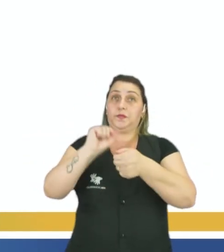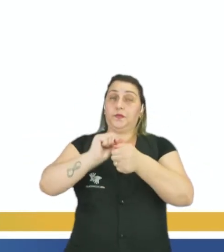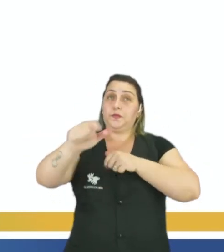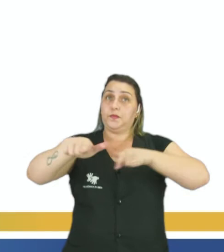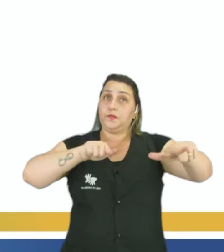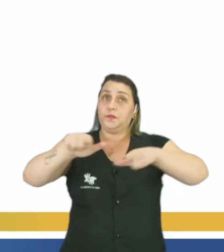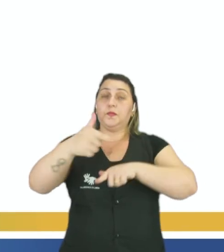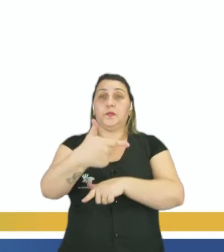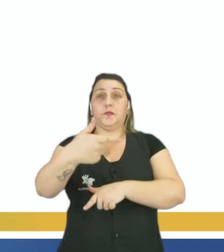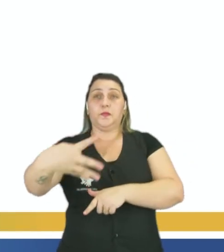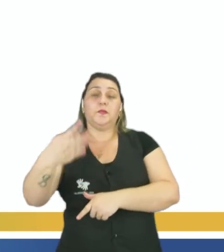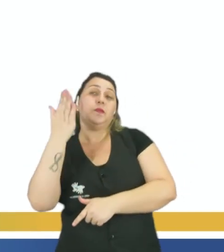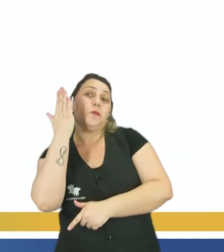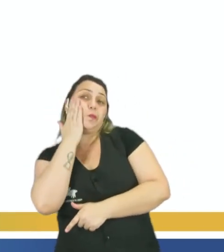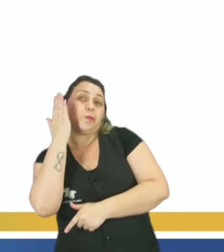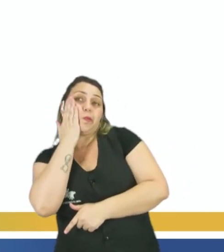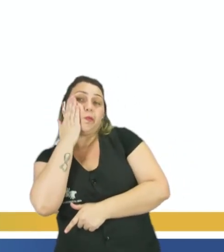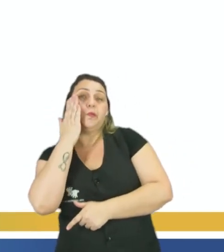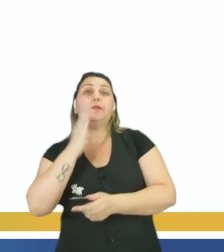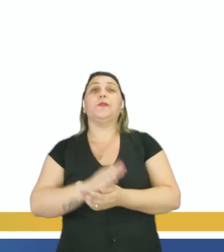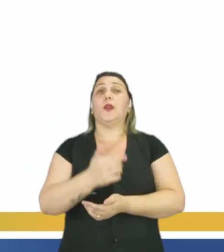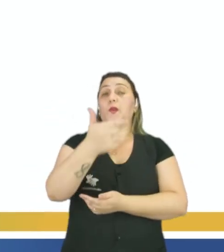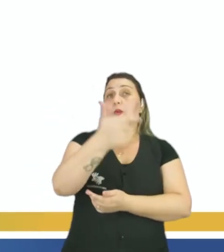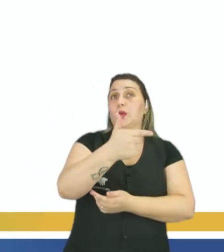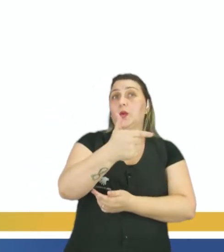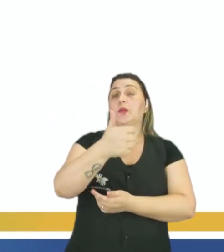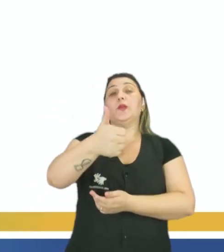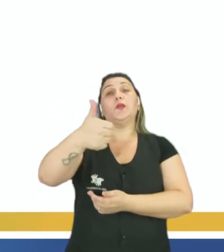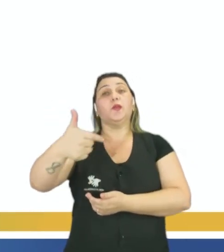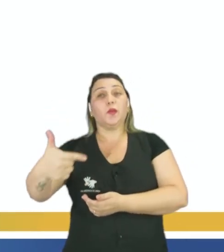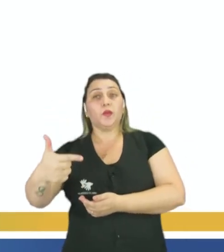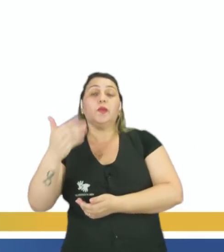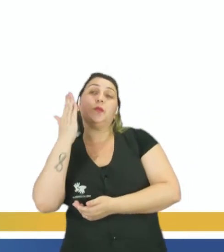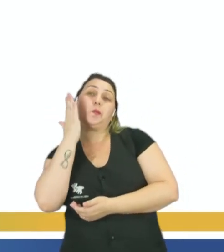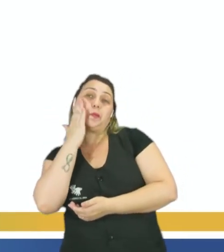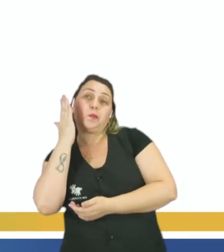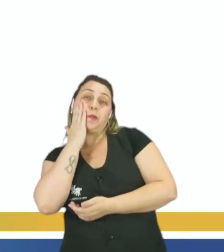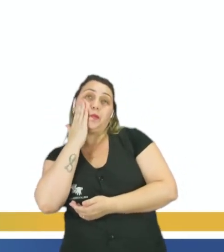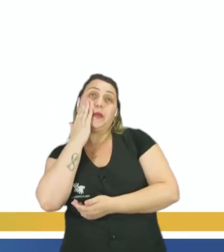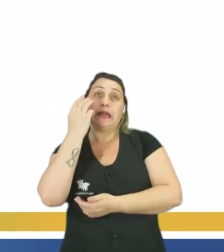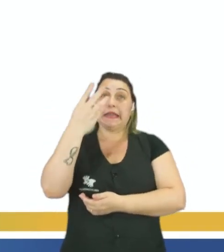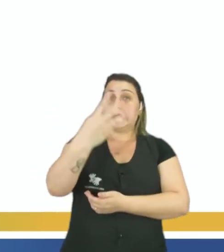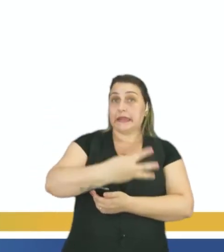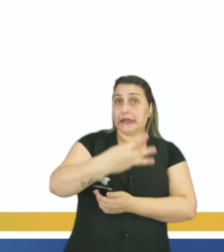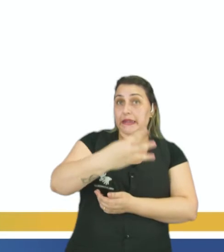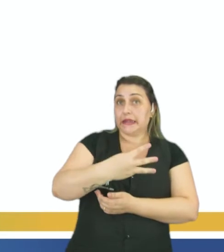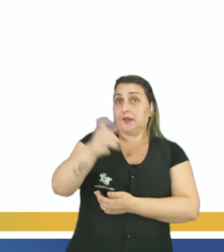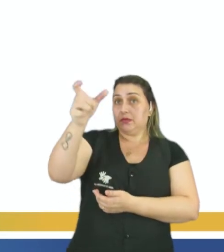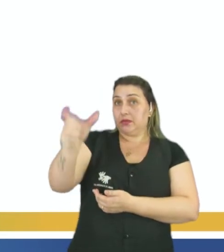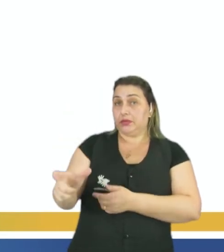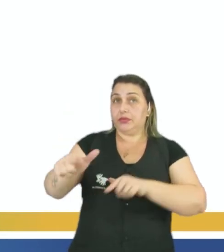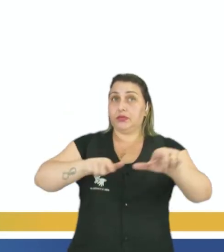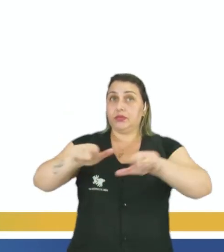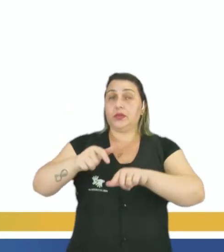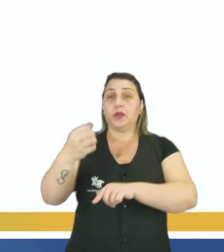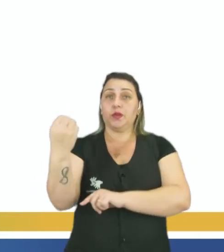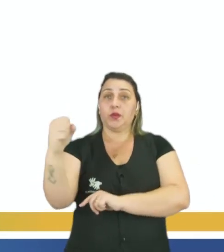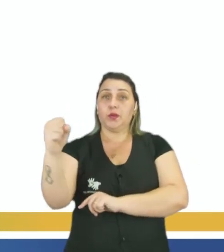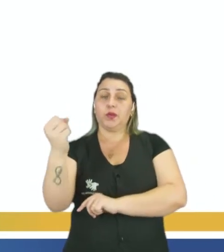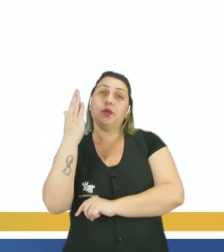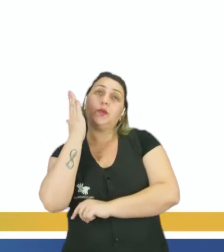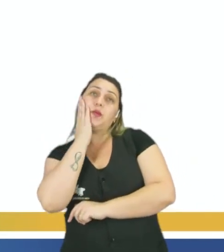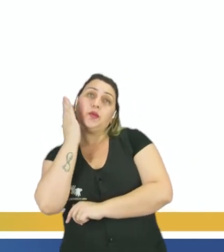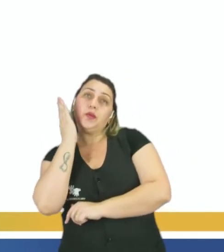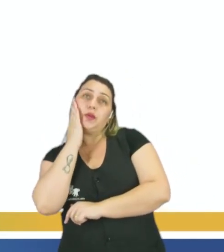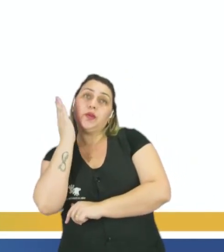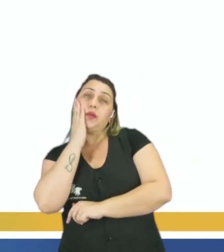em 24 dias. 2 pedreiros farão em 12 dias. 3 pedreiros